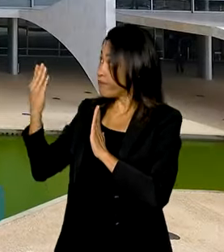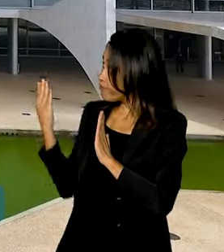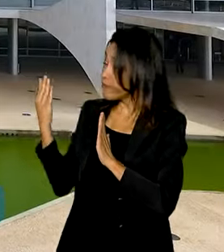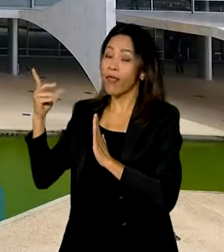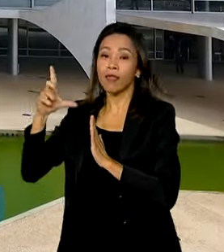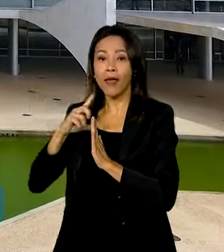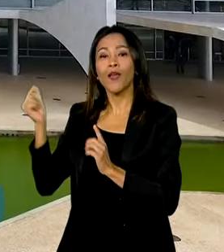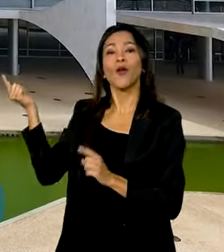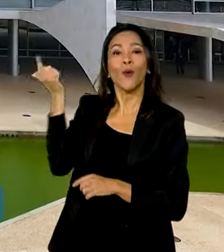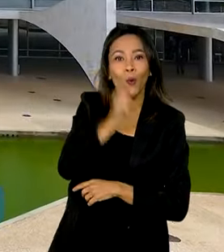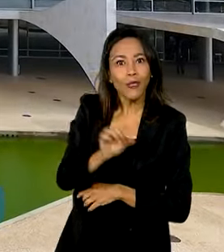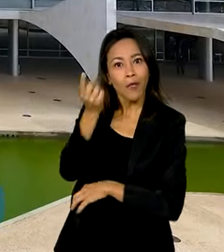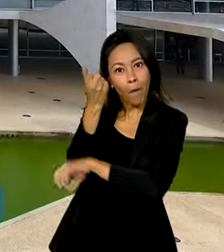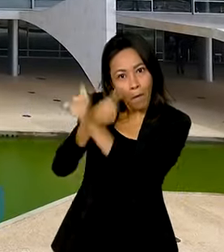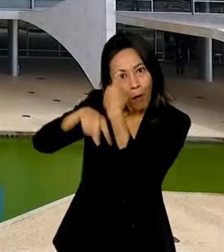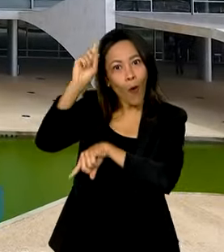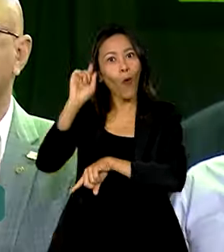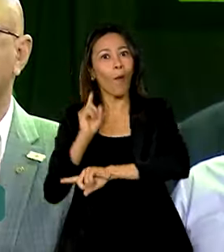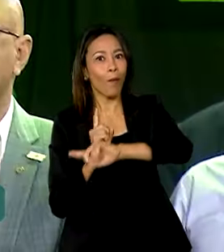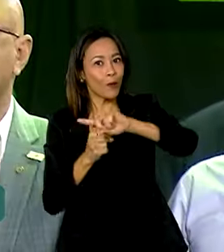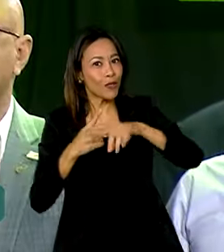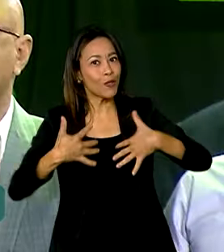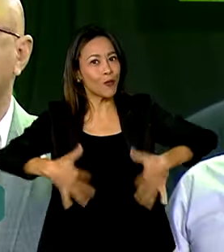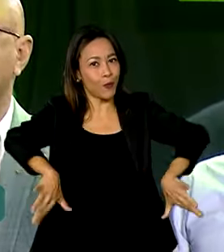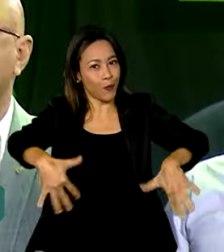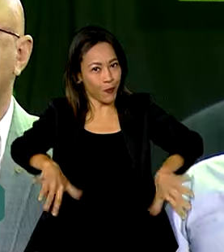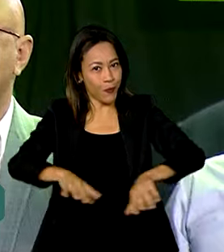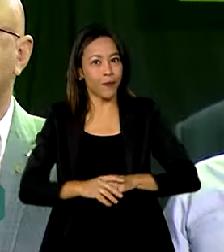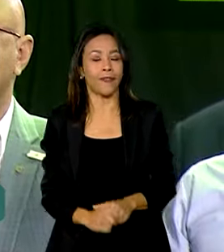tem alcançado um saldo positivo. Ela